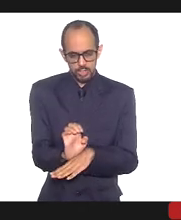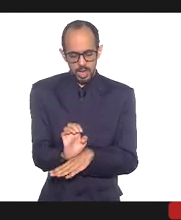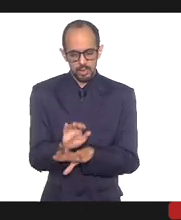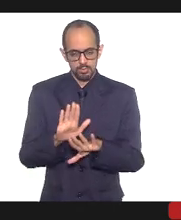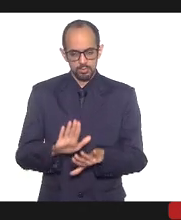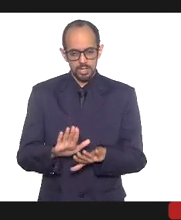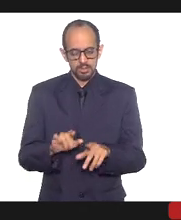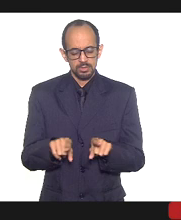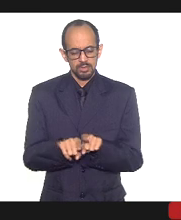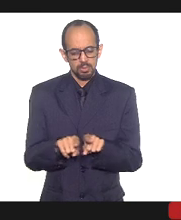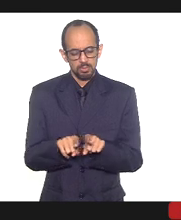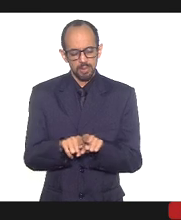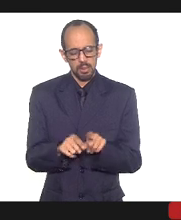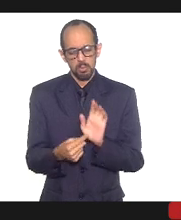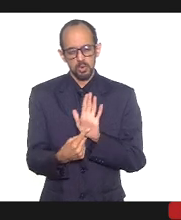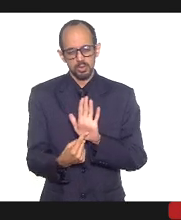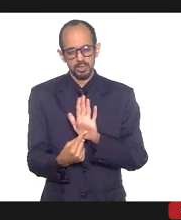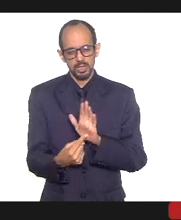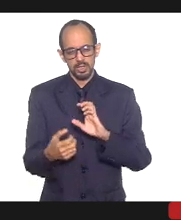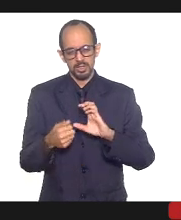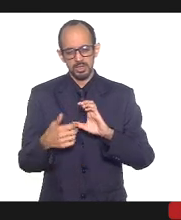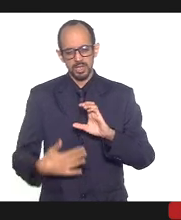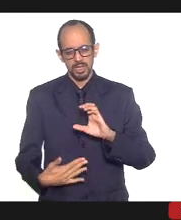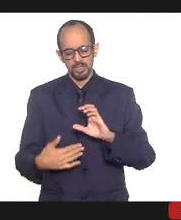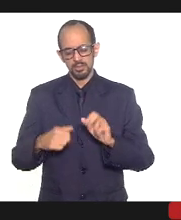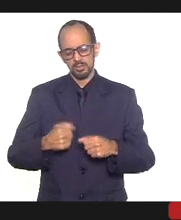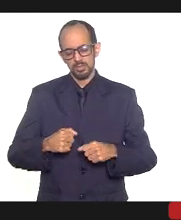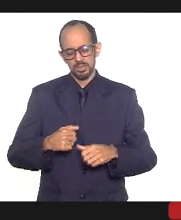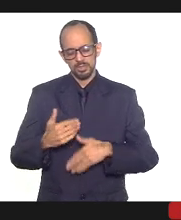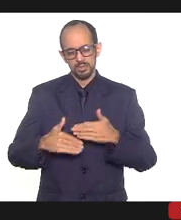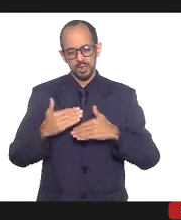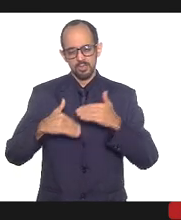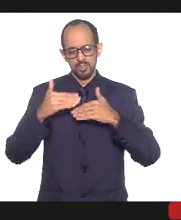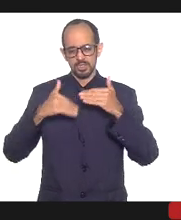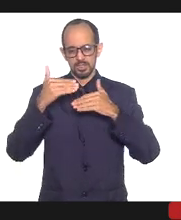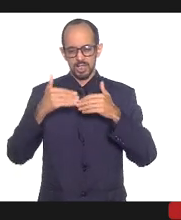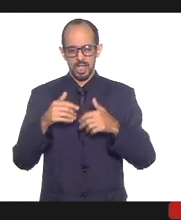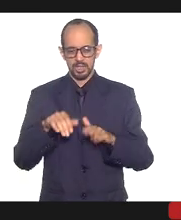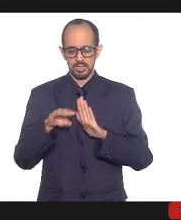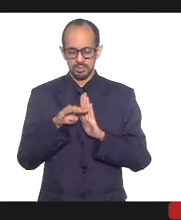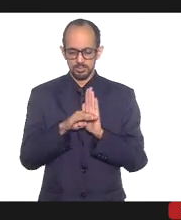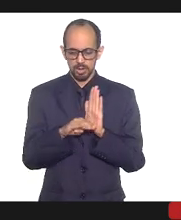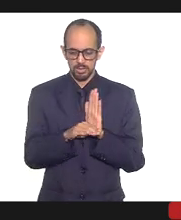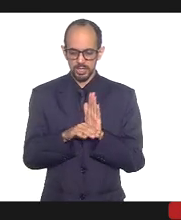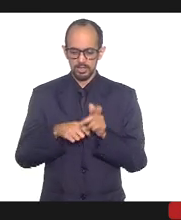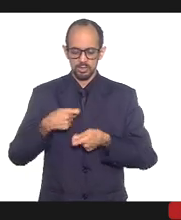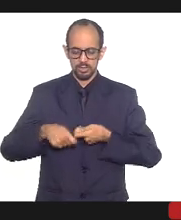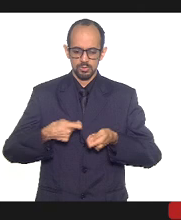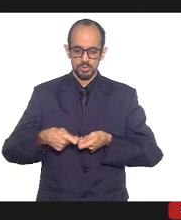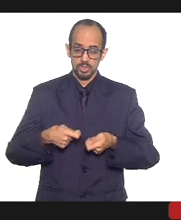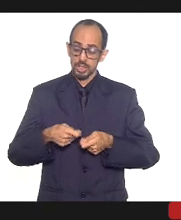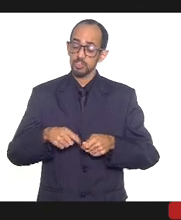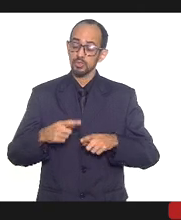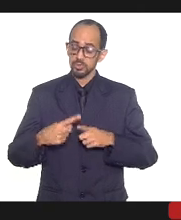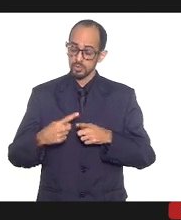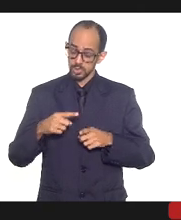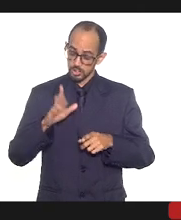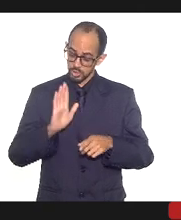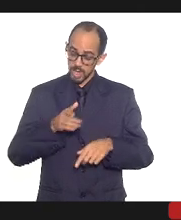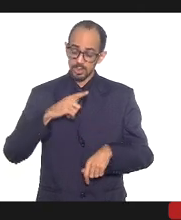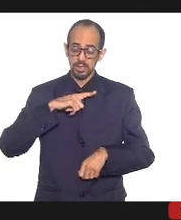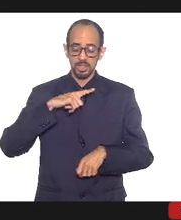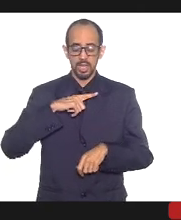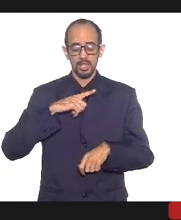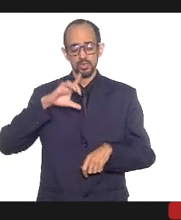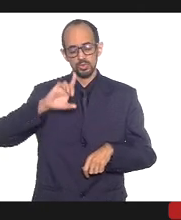dessas pequenas ações, desses pequenos avanços em processos administrativos, em alguns direitos já garantidos aos profissionais